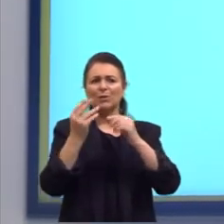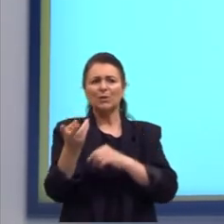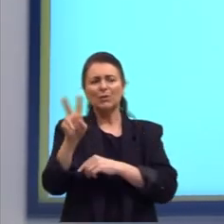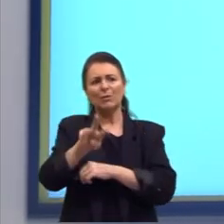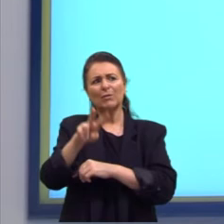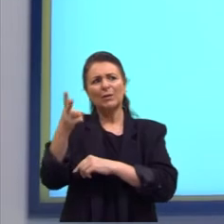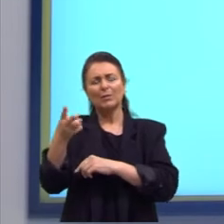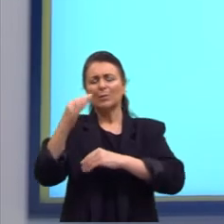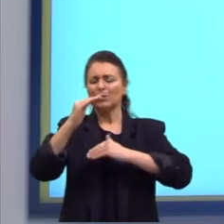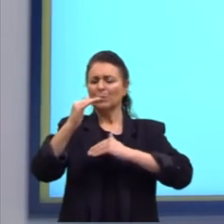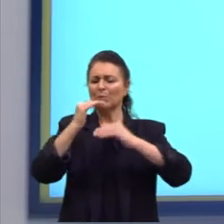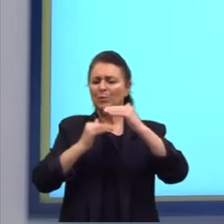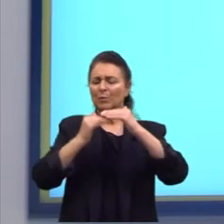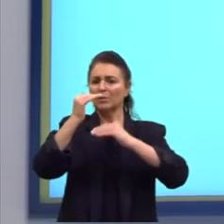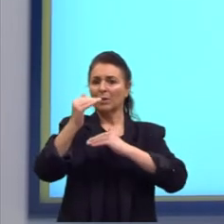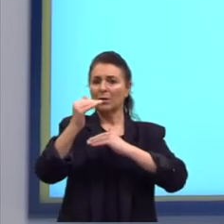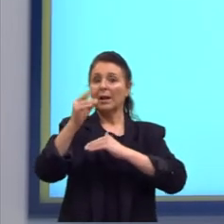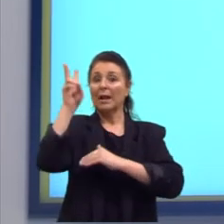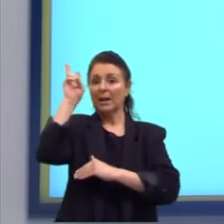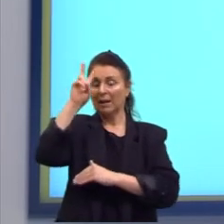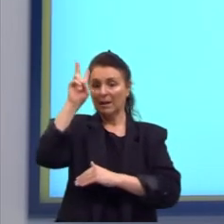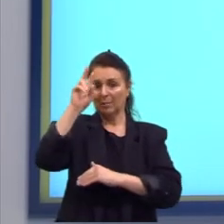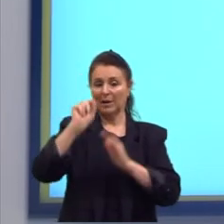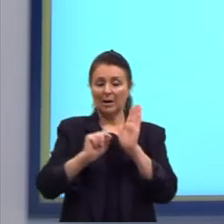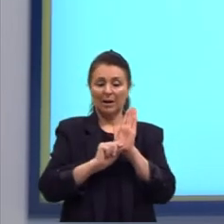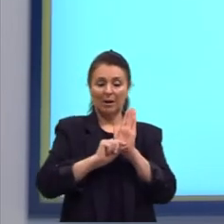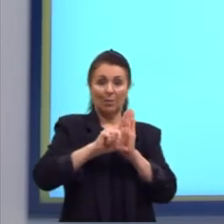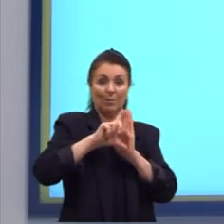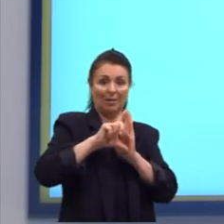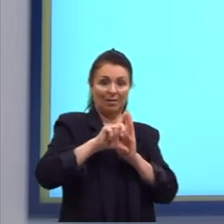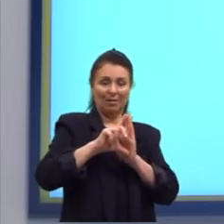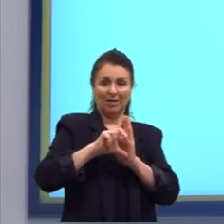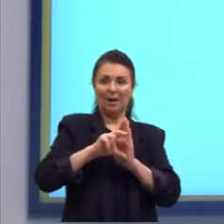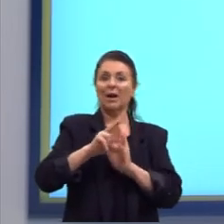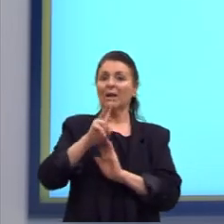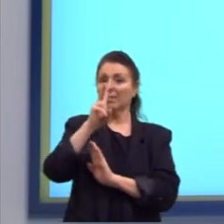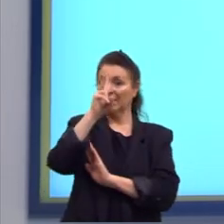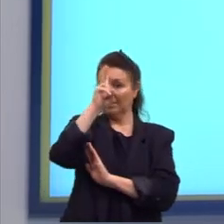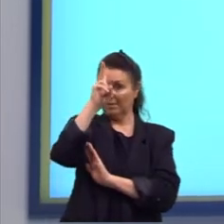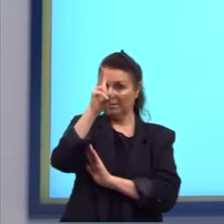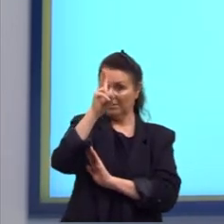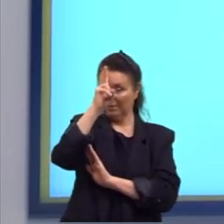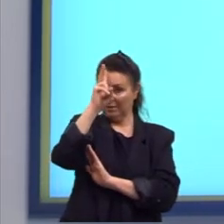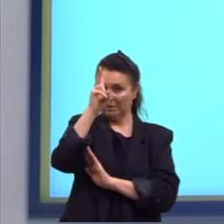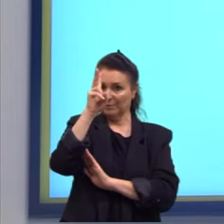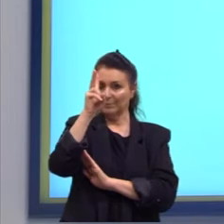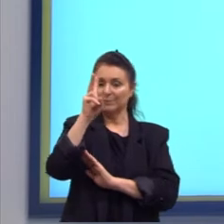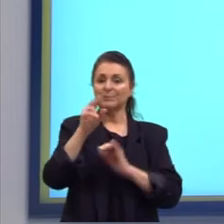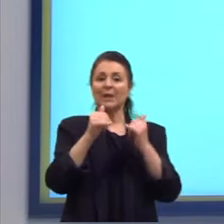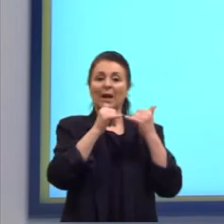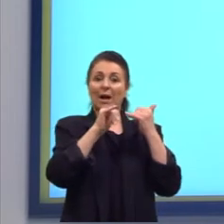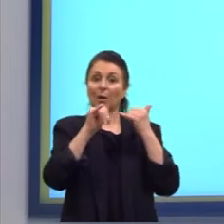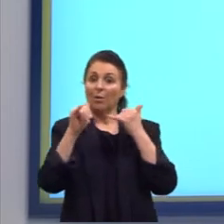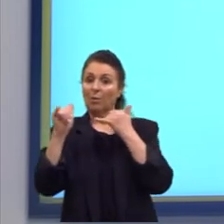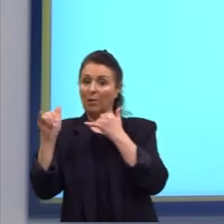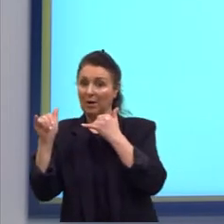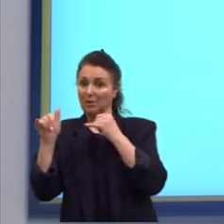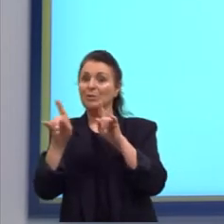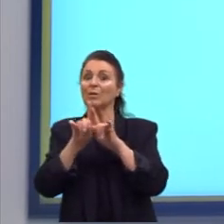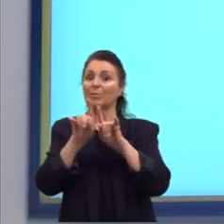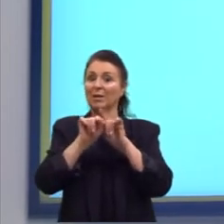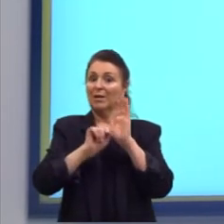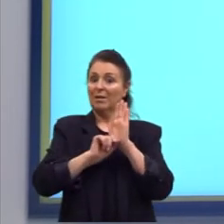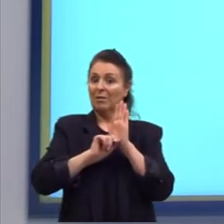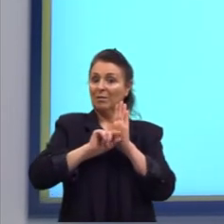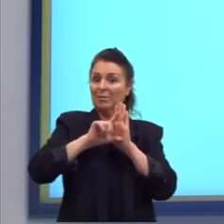inversamente eu sempre lembro se eu aumento a tensão voltagem a corrente vai aumentar